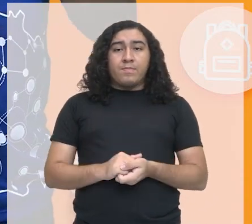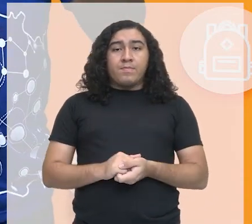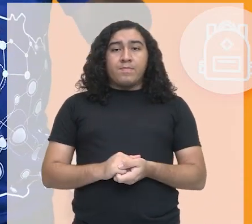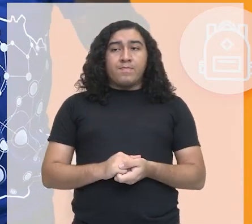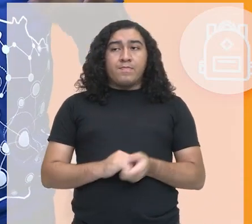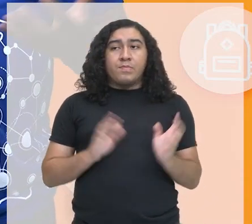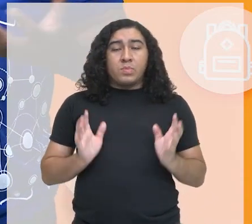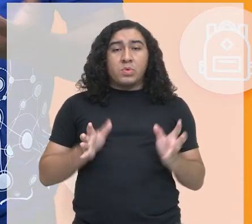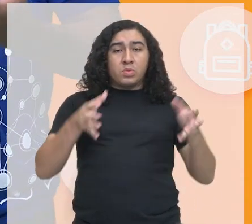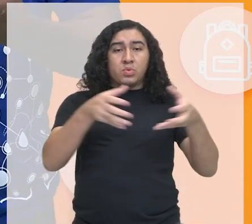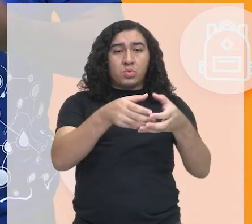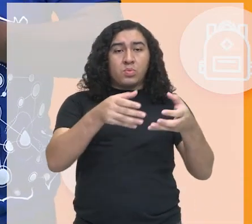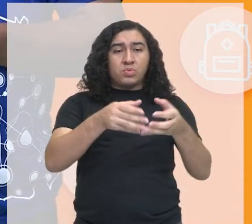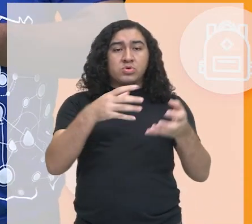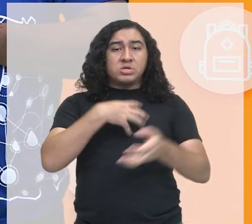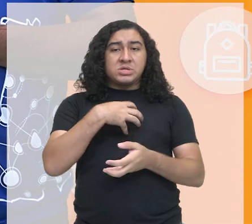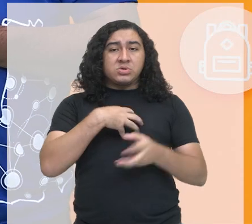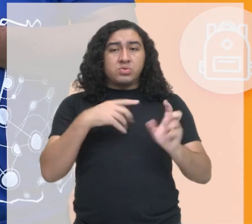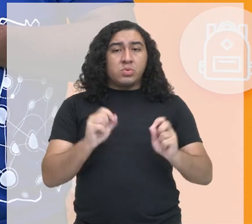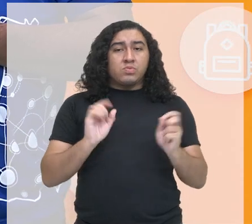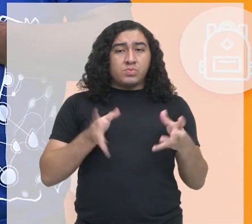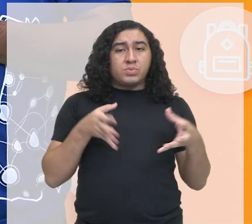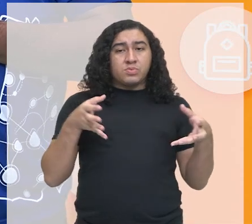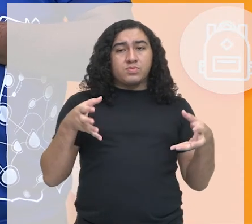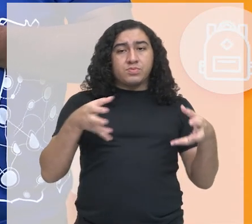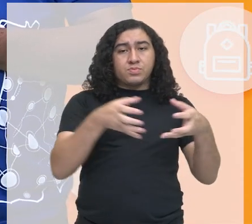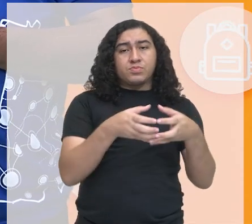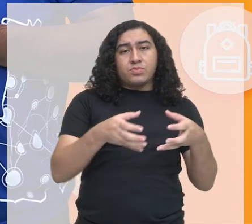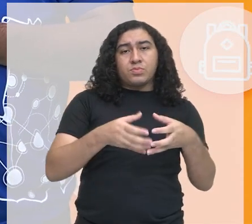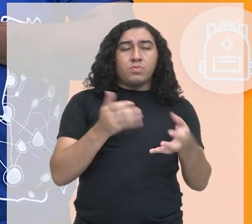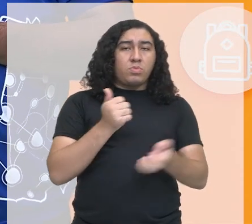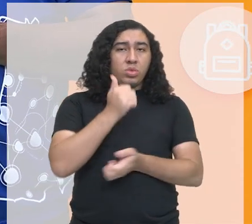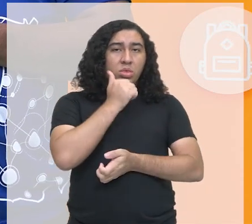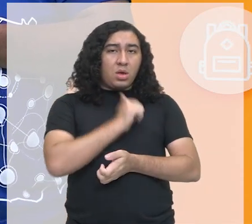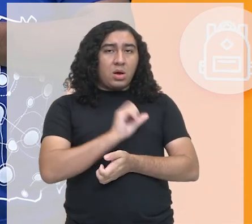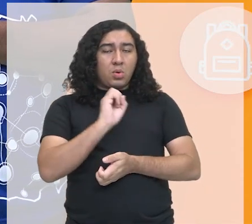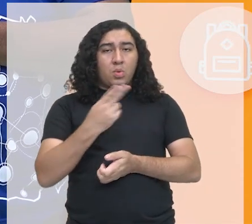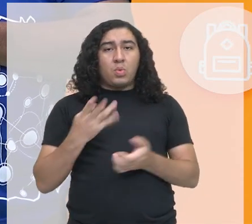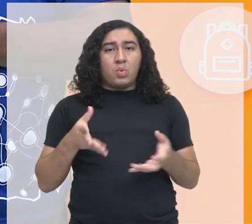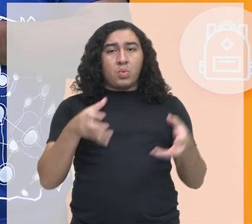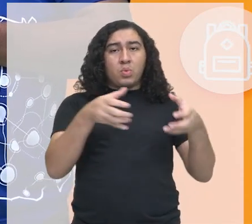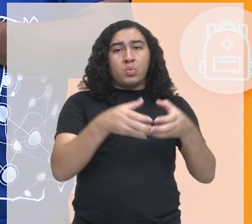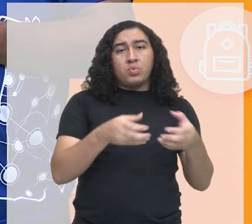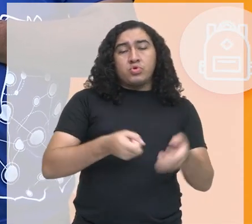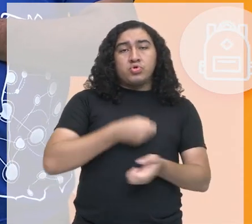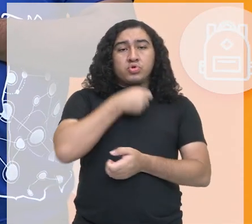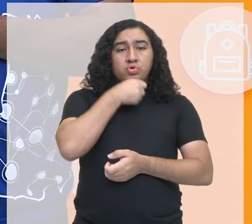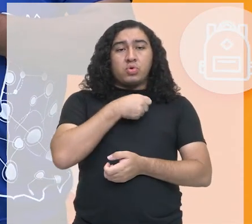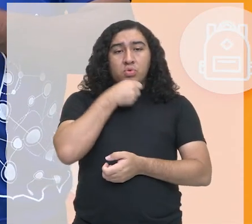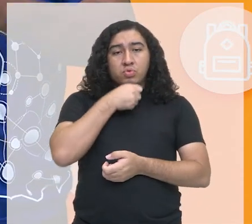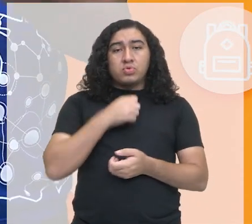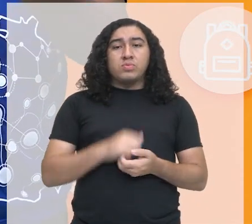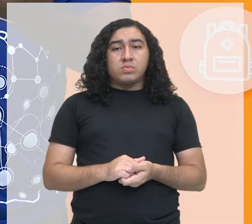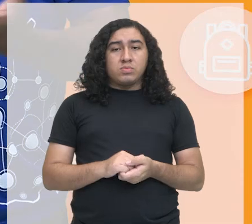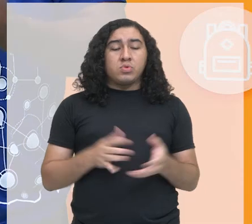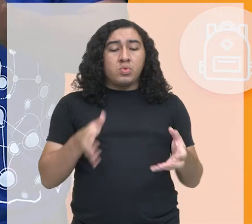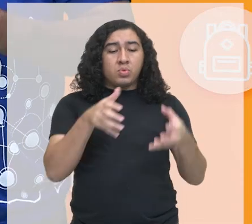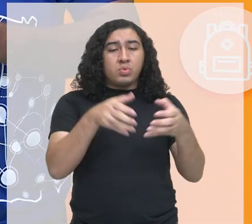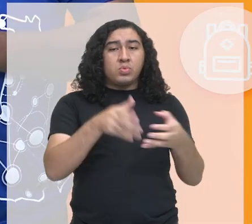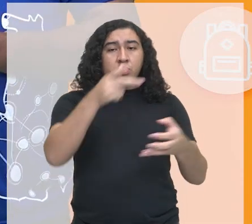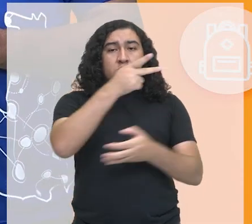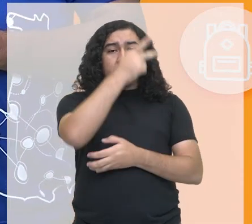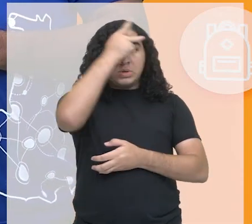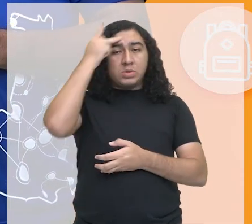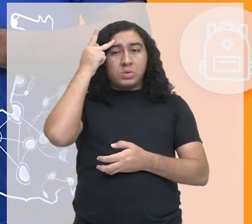o grupo que se sente ali, um grupo de mulheres, um grupo de idosos, então um grupo de